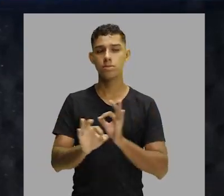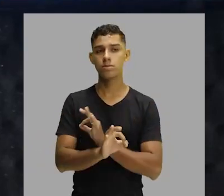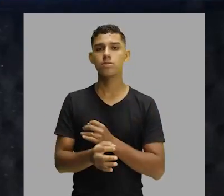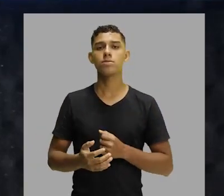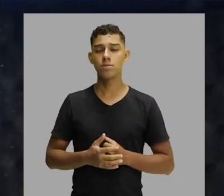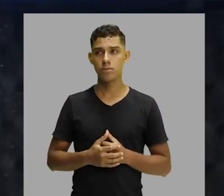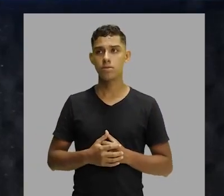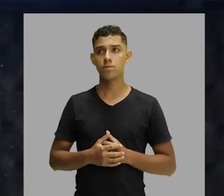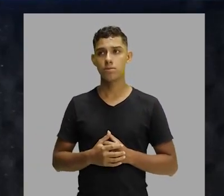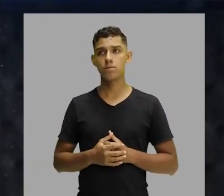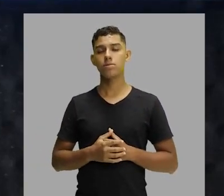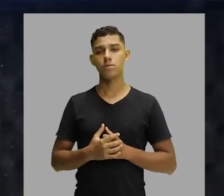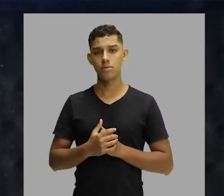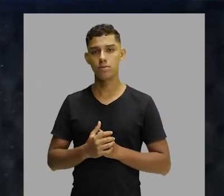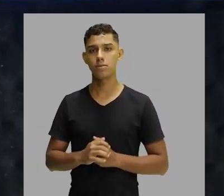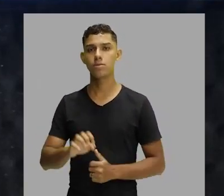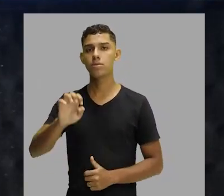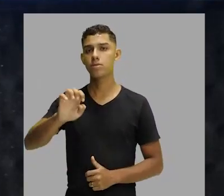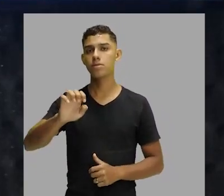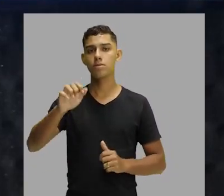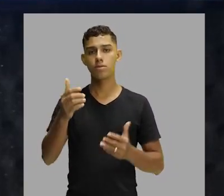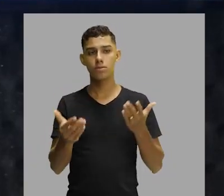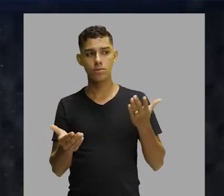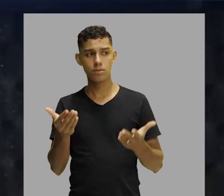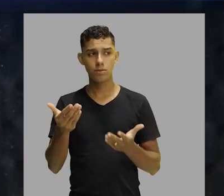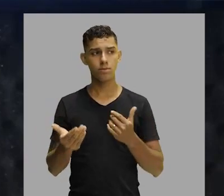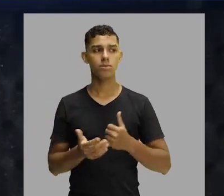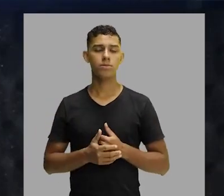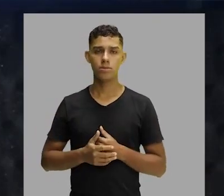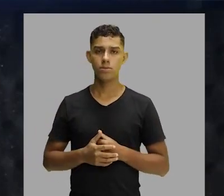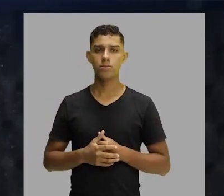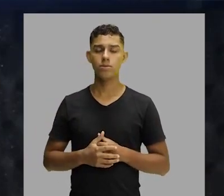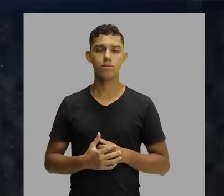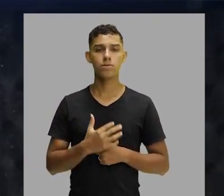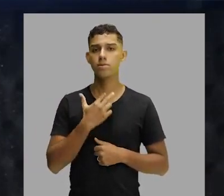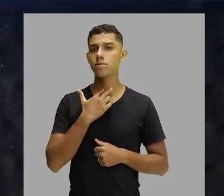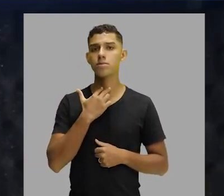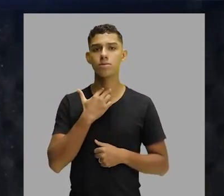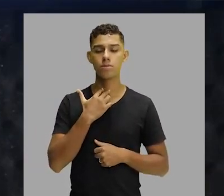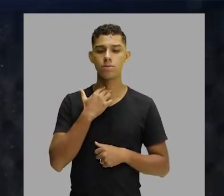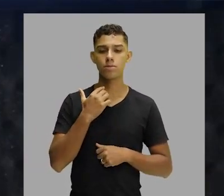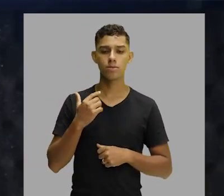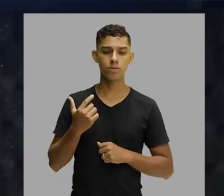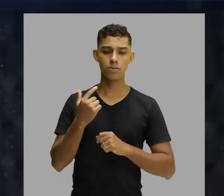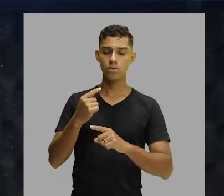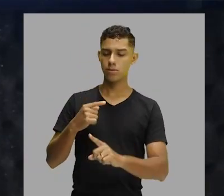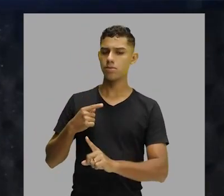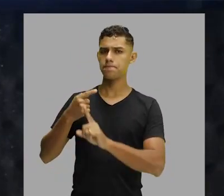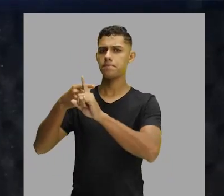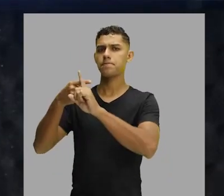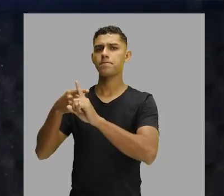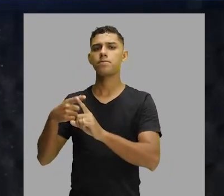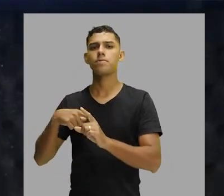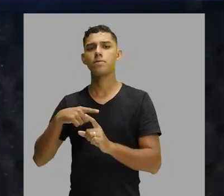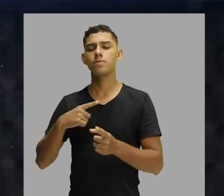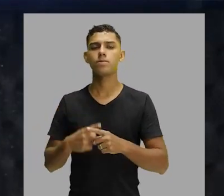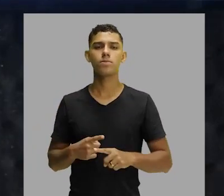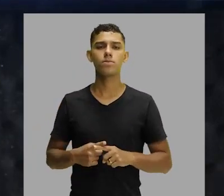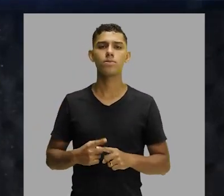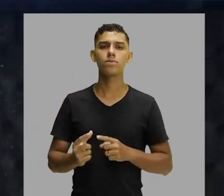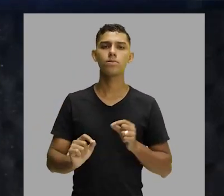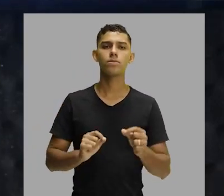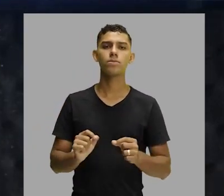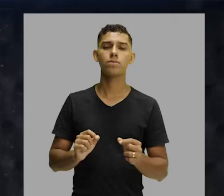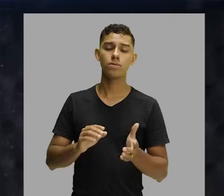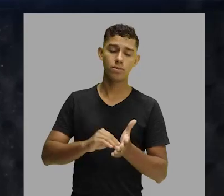sobra, é o equilíbrio entre as cargas. Ele não pode ser carregado positivamente, porque o que sobra